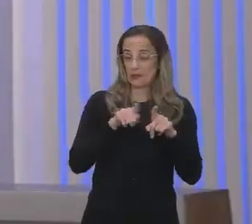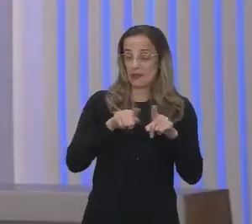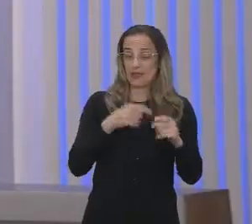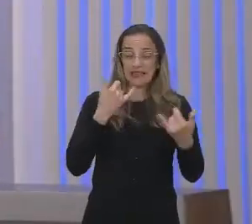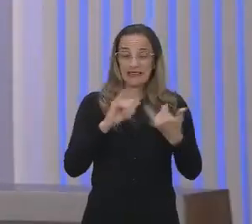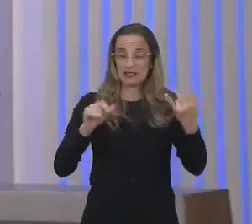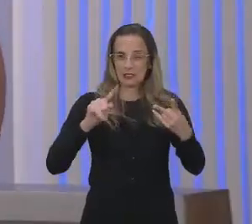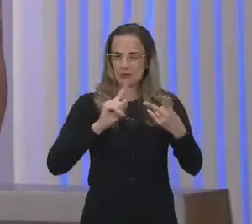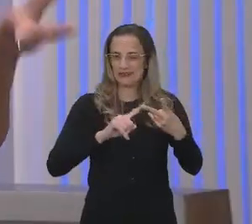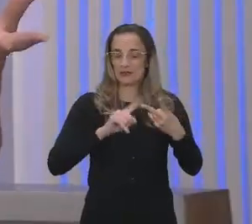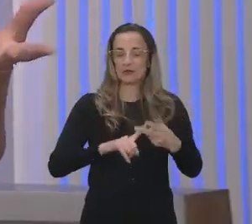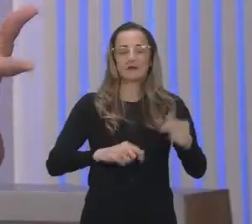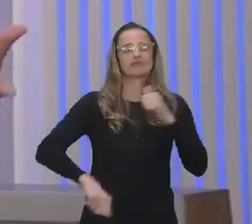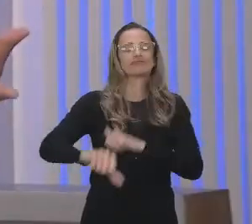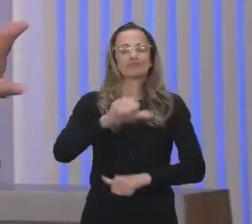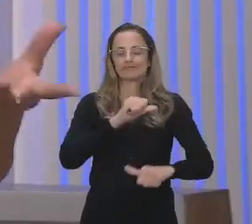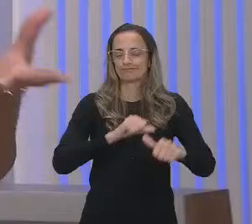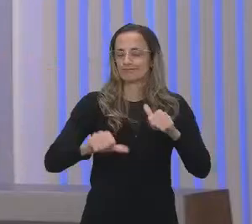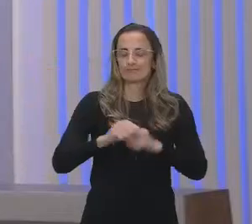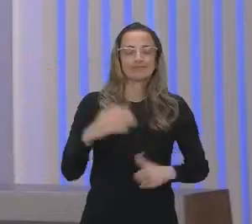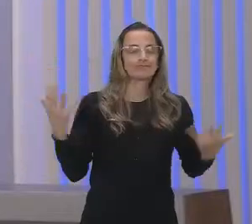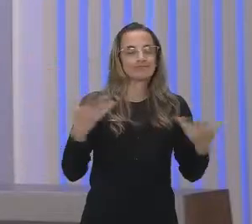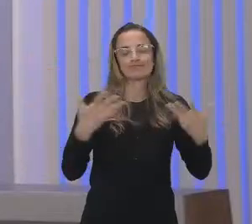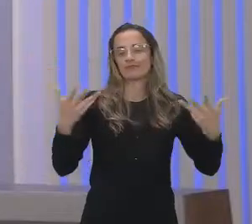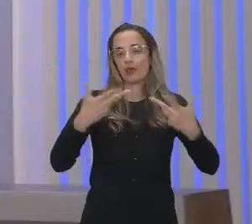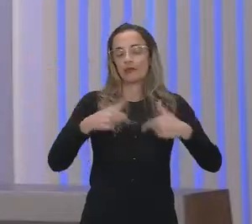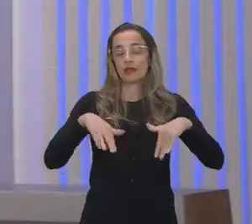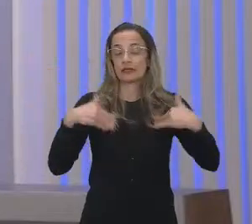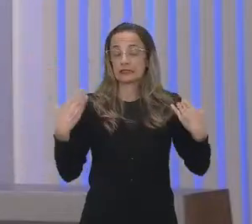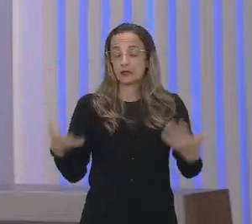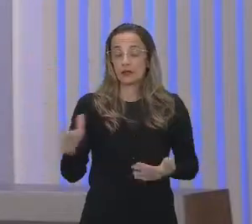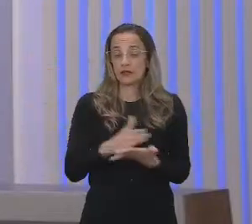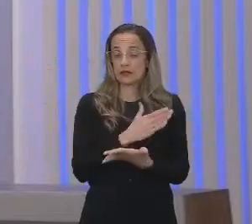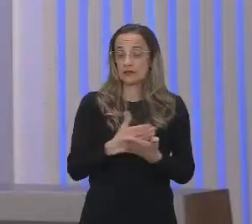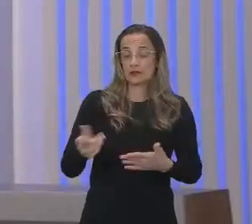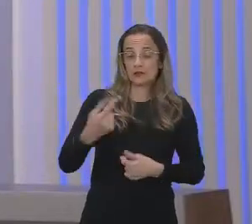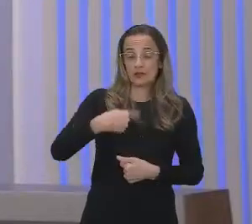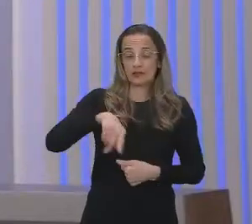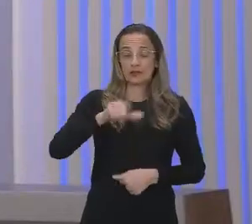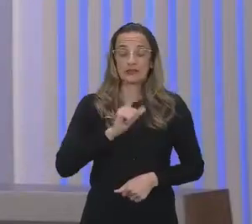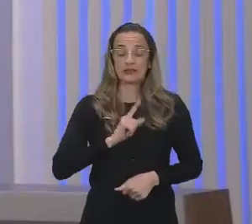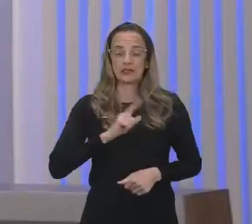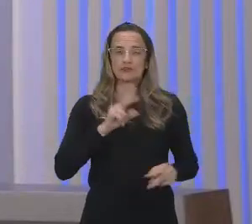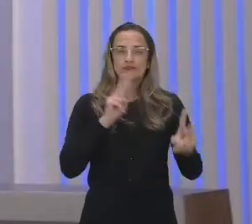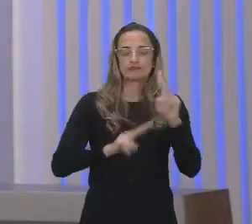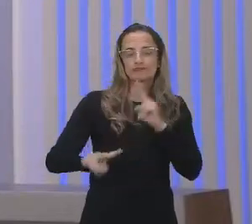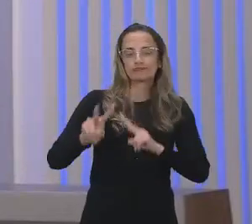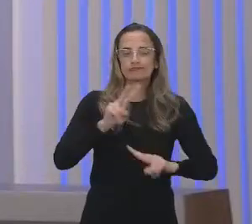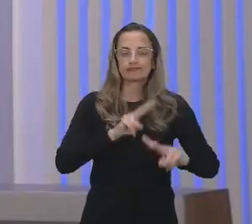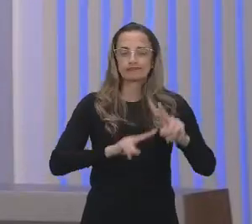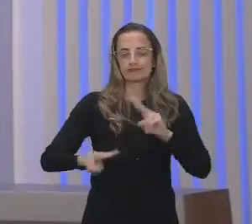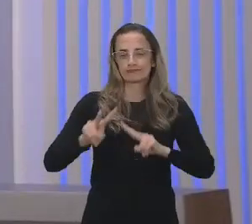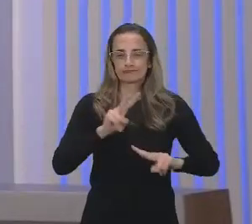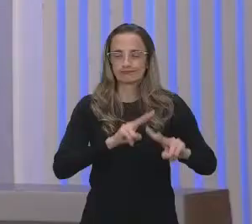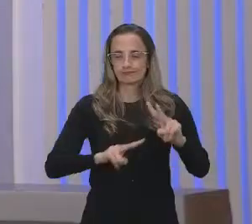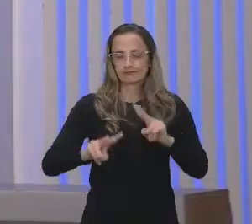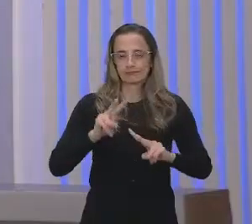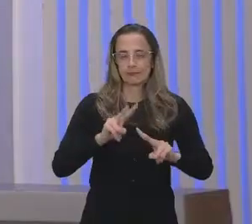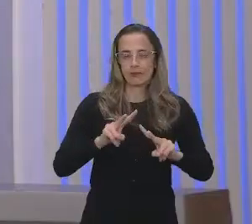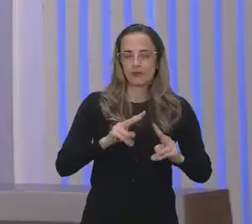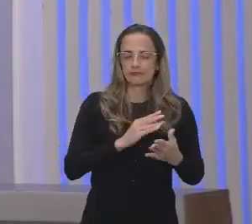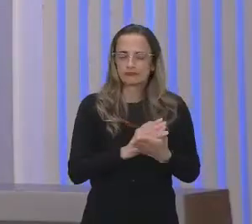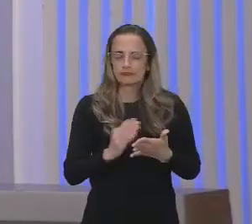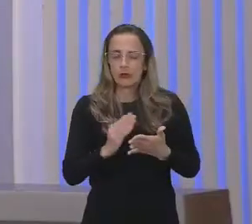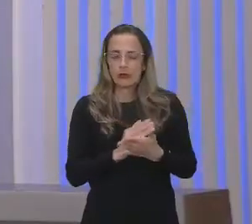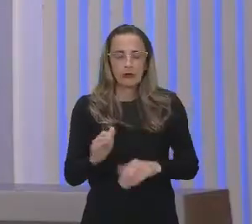transformação, ela é enriquecedora, né? Então, e a gente às vezes tem uma visão assim,